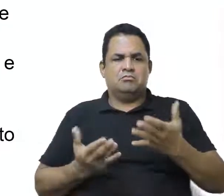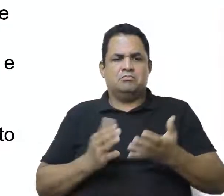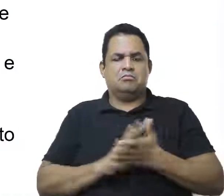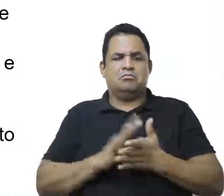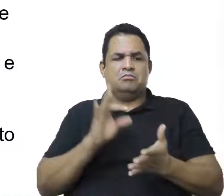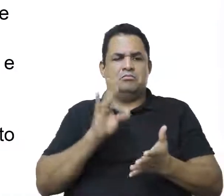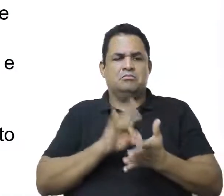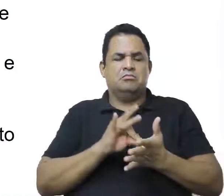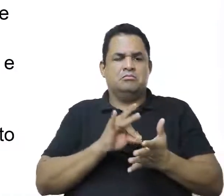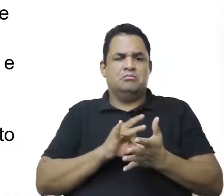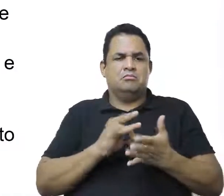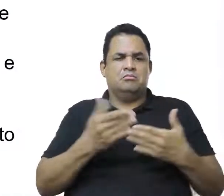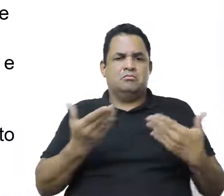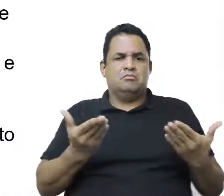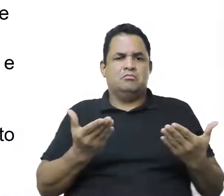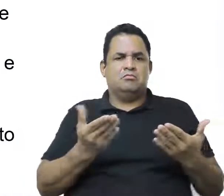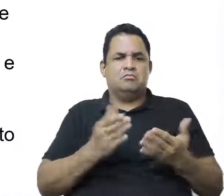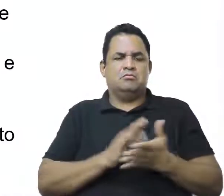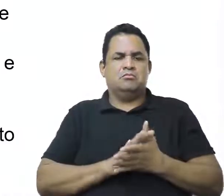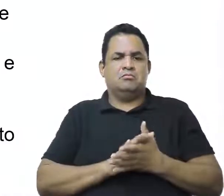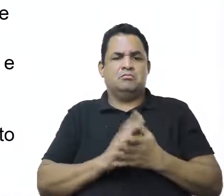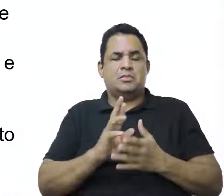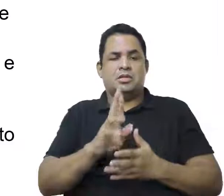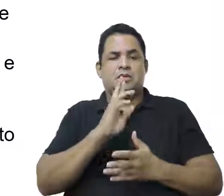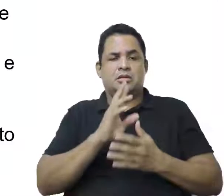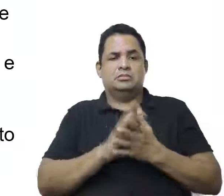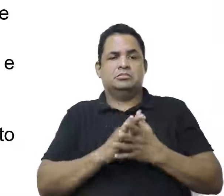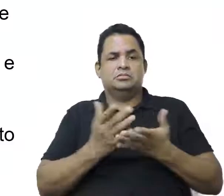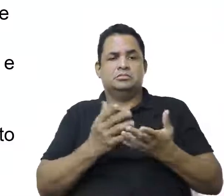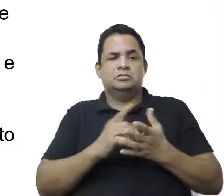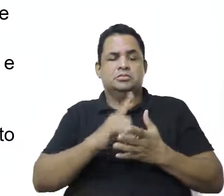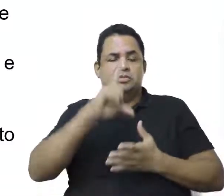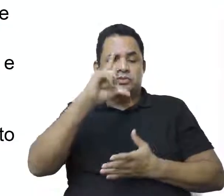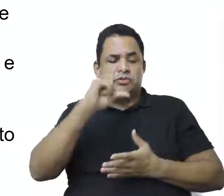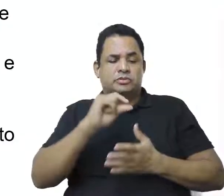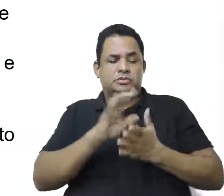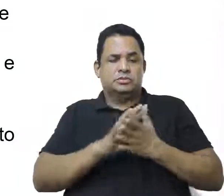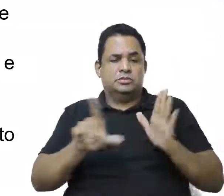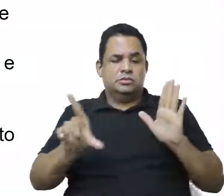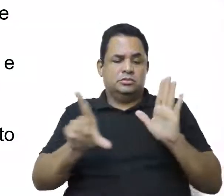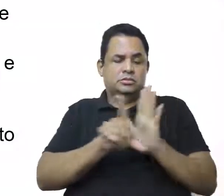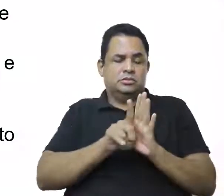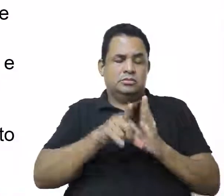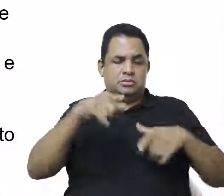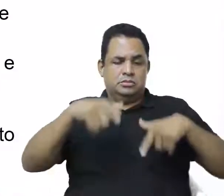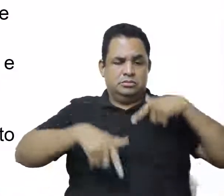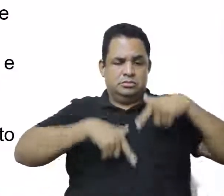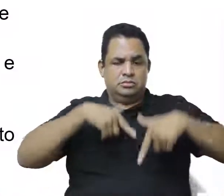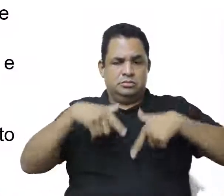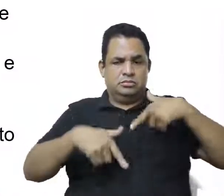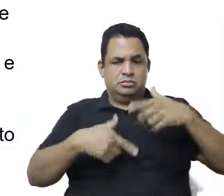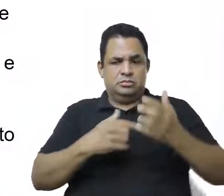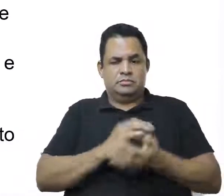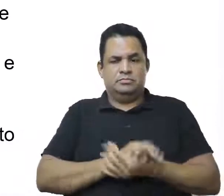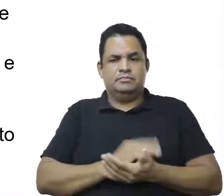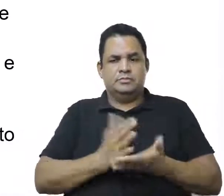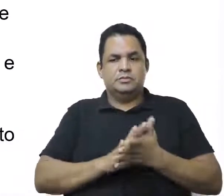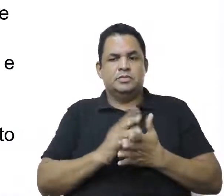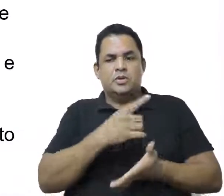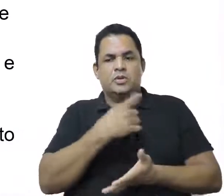na verdade, eles resultaram na diminuição dessa legislação do trabalho. É o que a gente